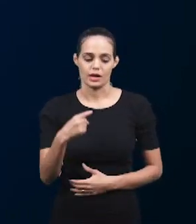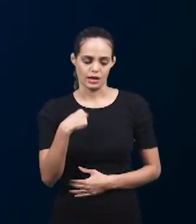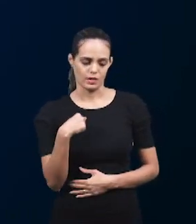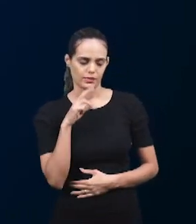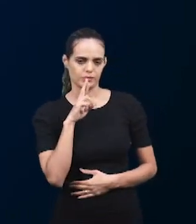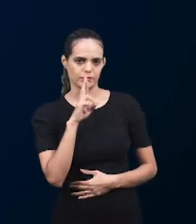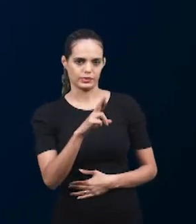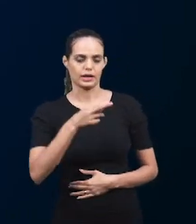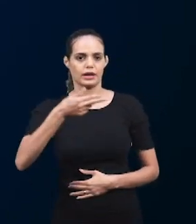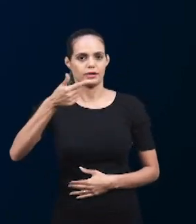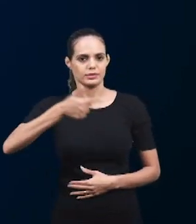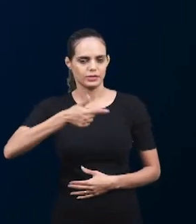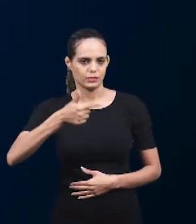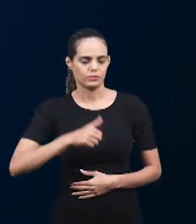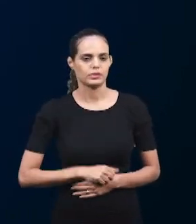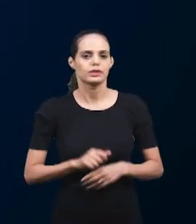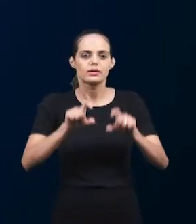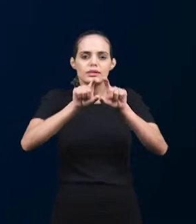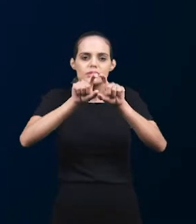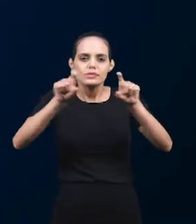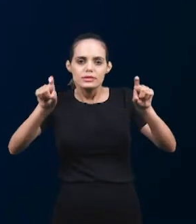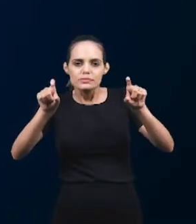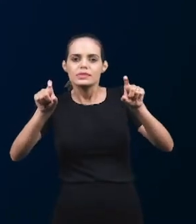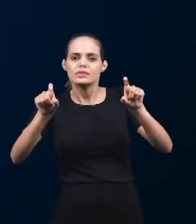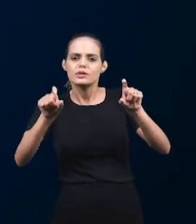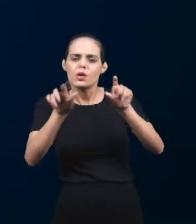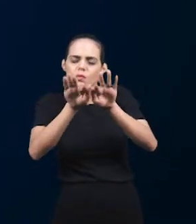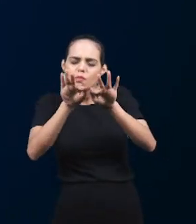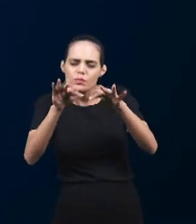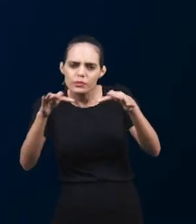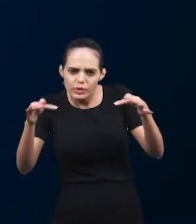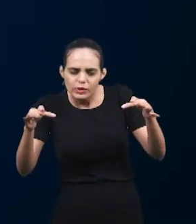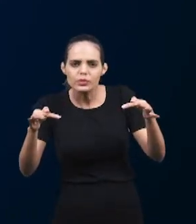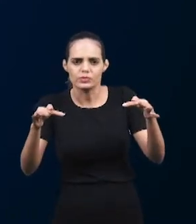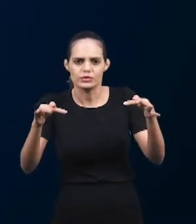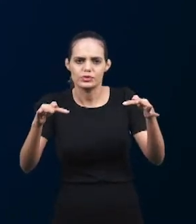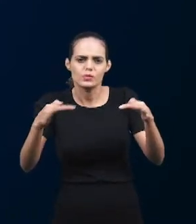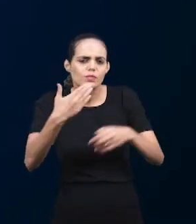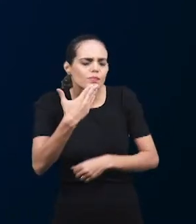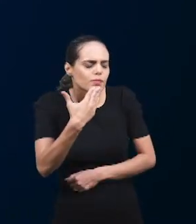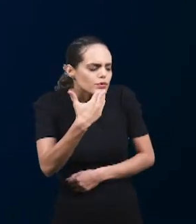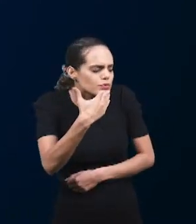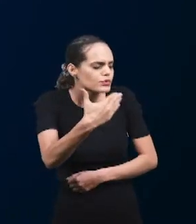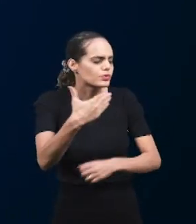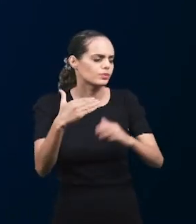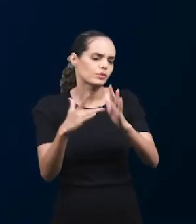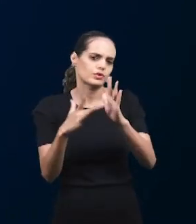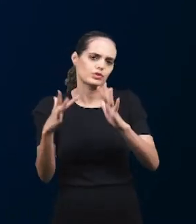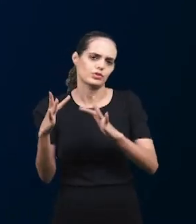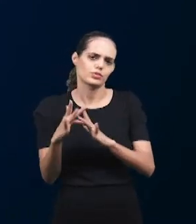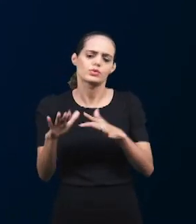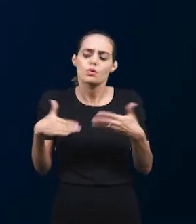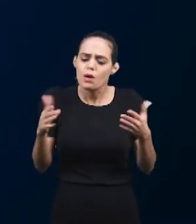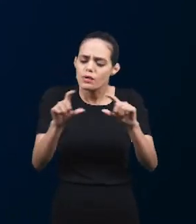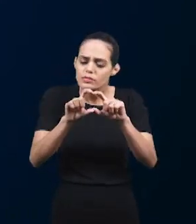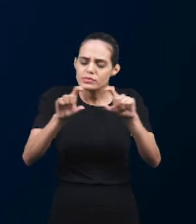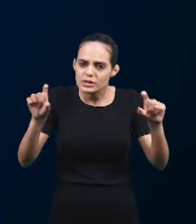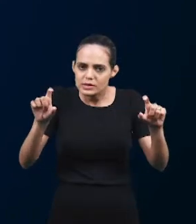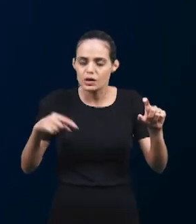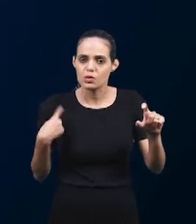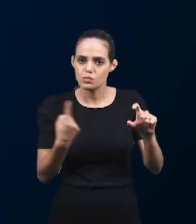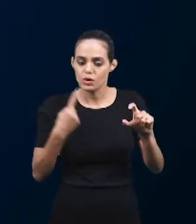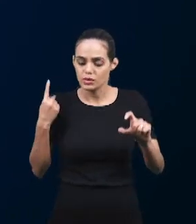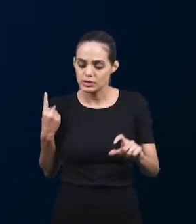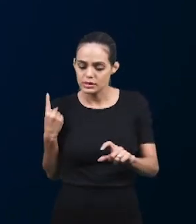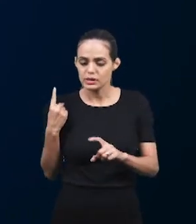cego usou uma expressão de humildade naquele apelo que fez a Jesus. Qual foi a expressão? Nós